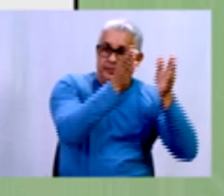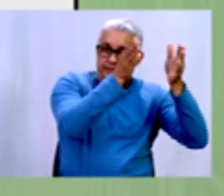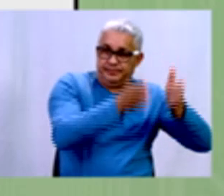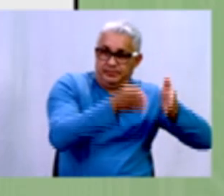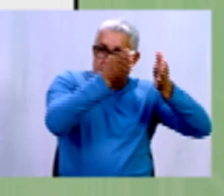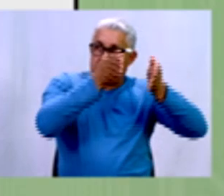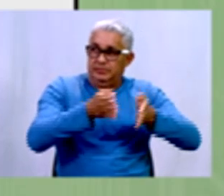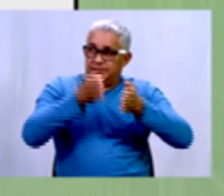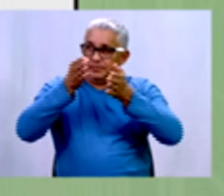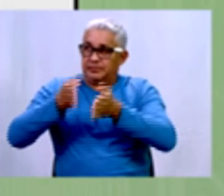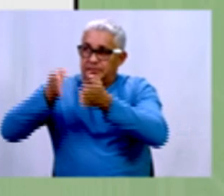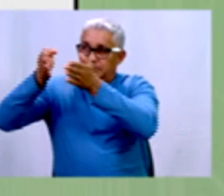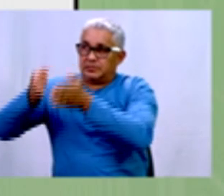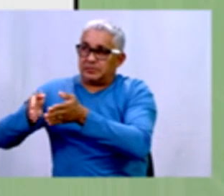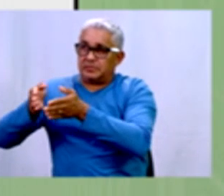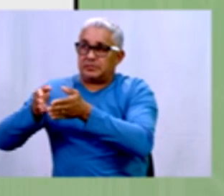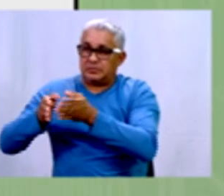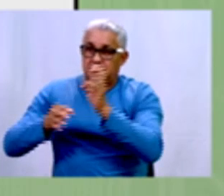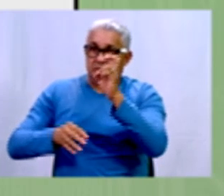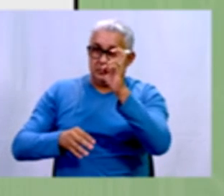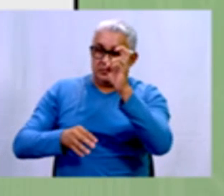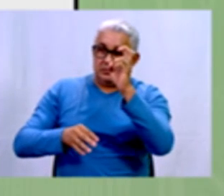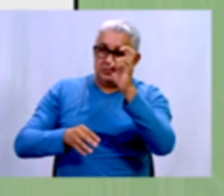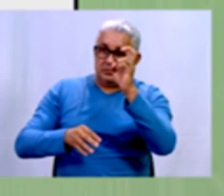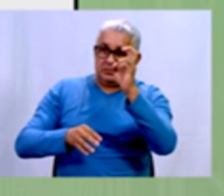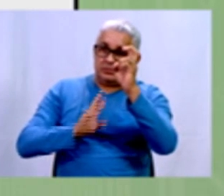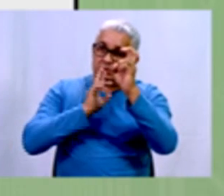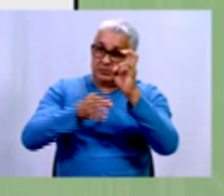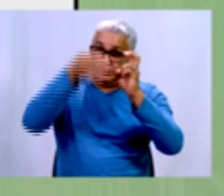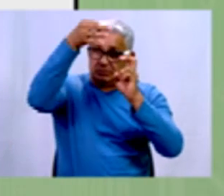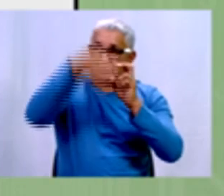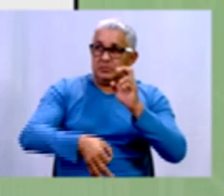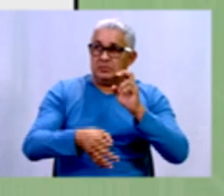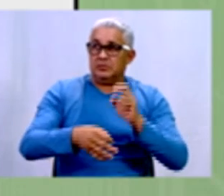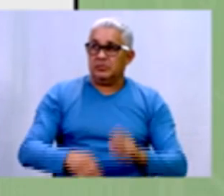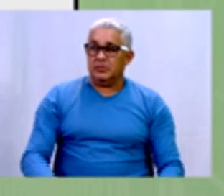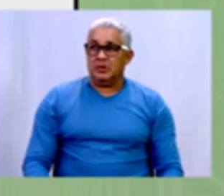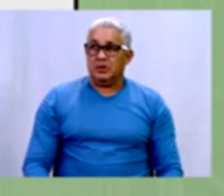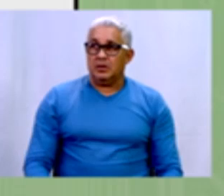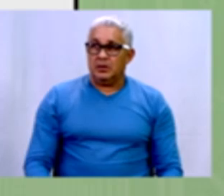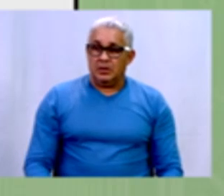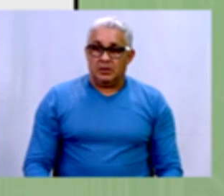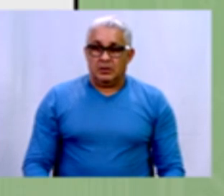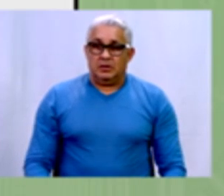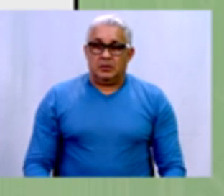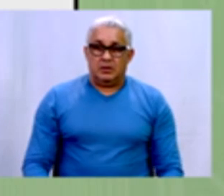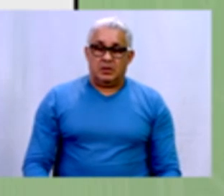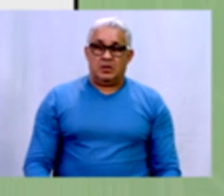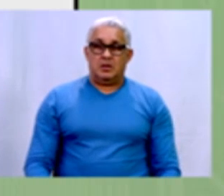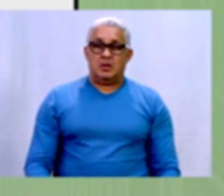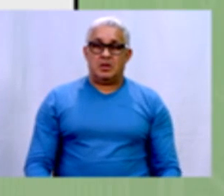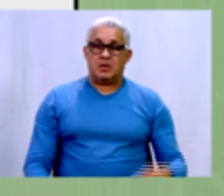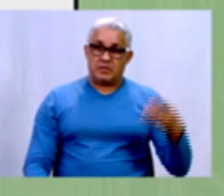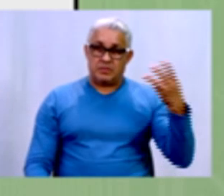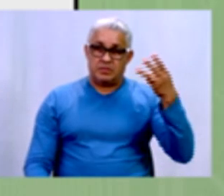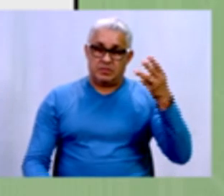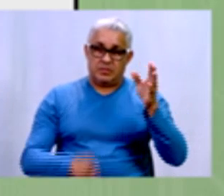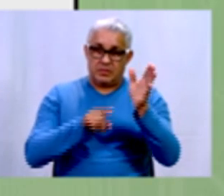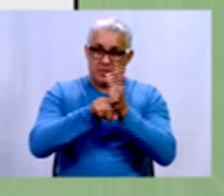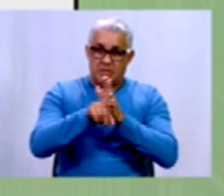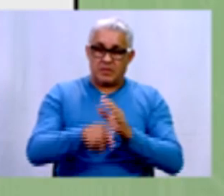essas aqui seriam as 5 respostas corretas para a nossa terceira